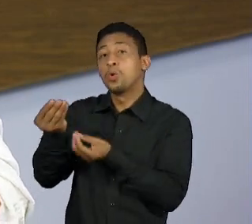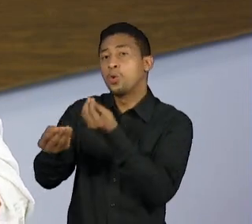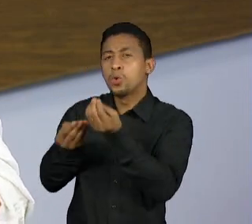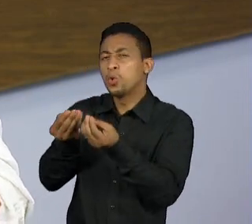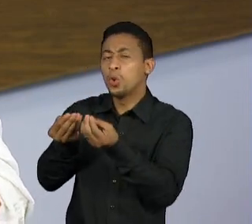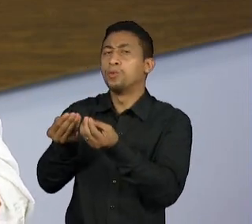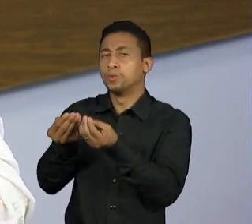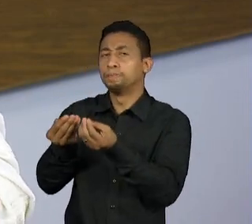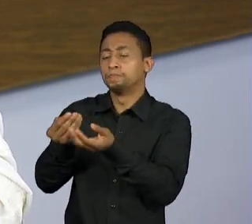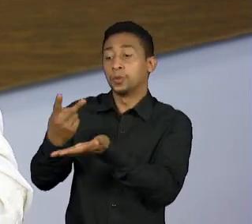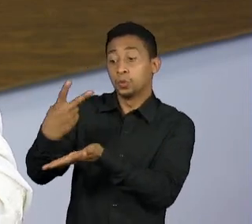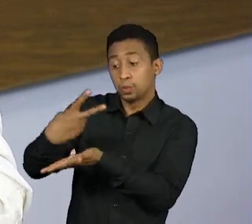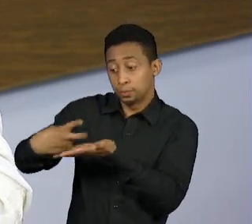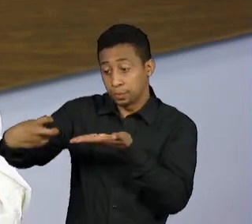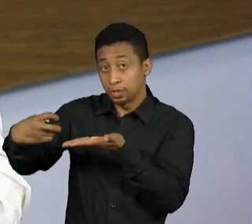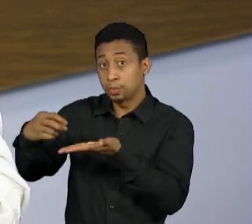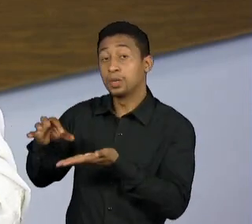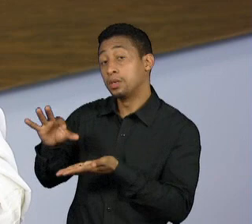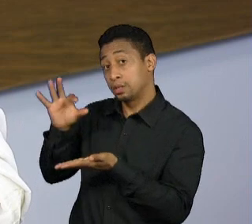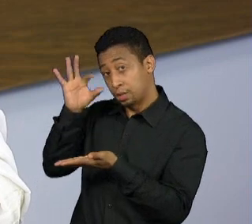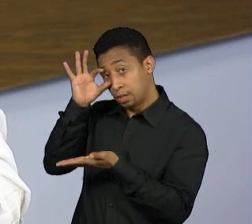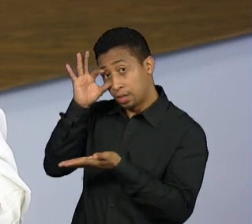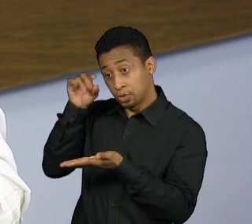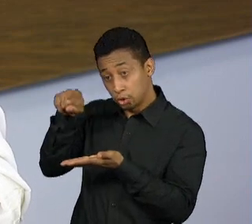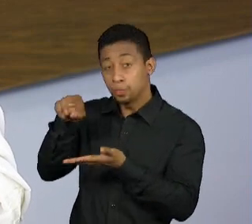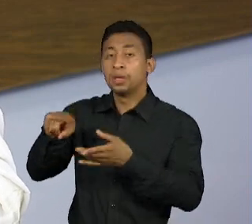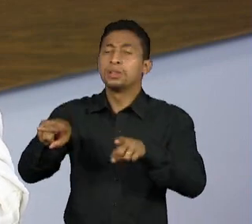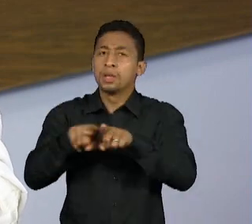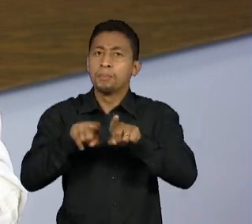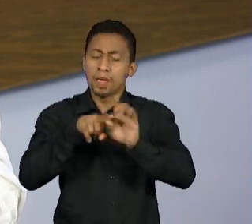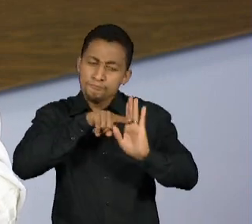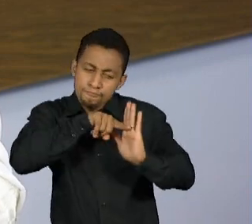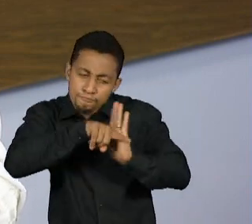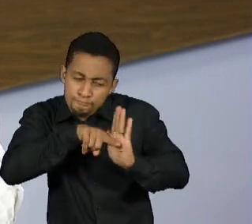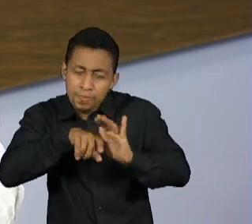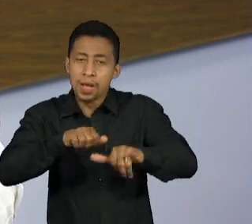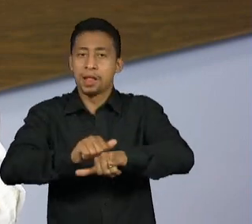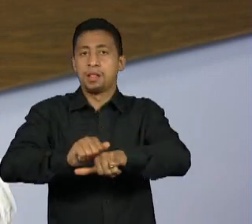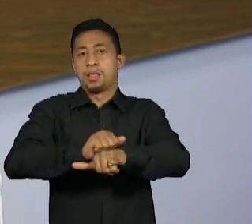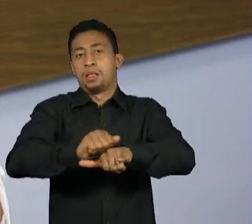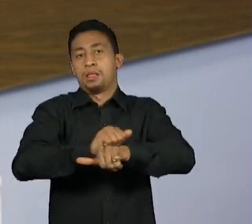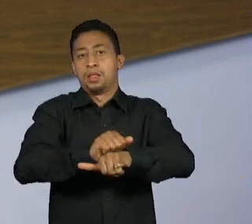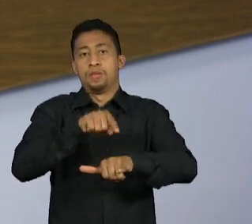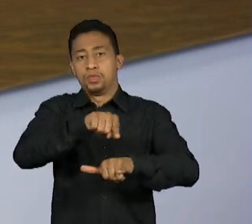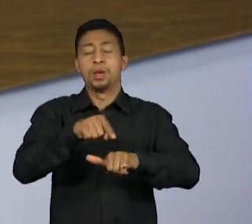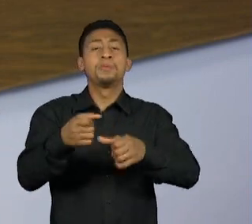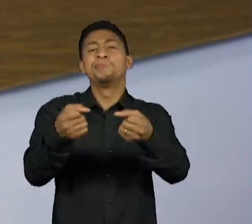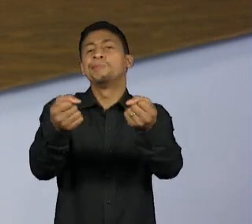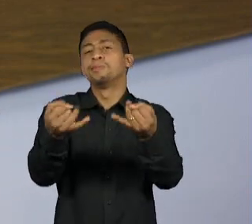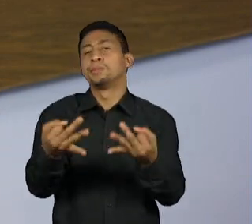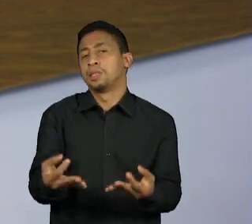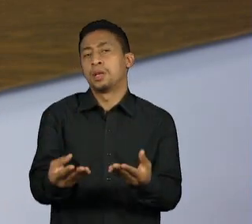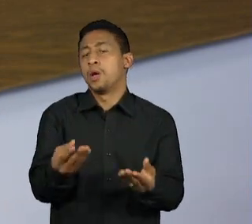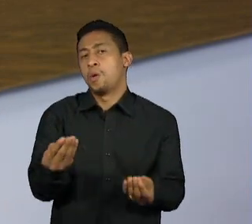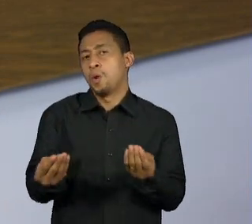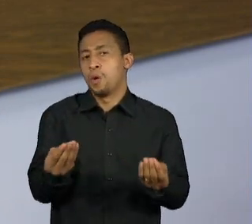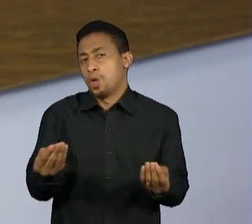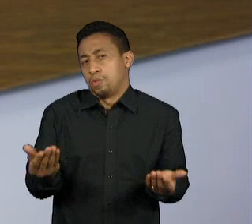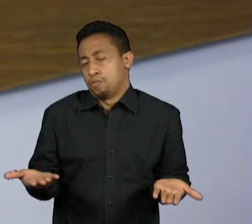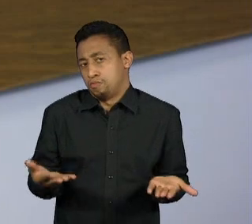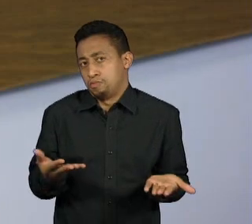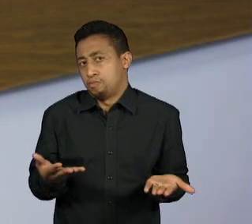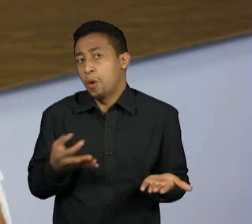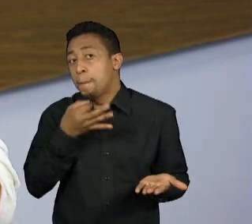impeachment da Dilma e também a Lava Jato. Queria que vocês falassem um pouco como cada um viu esses